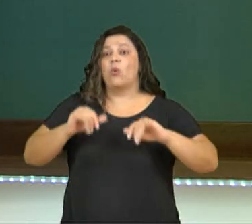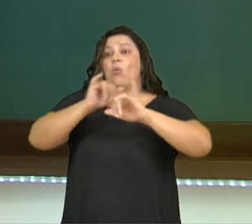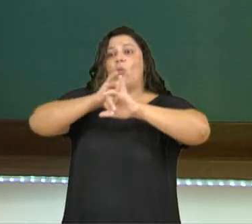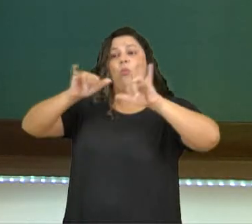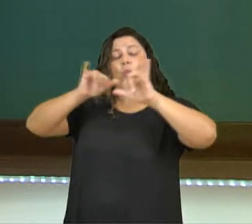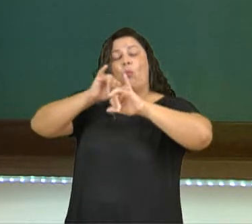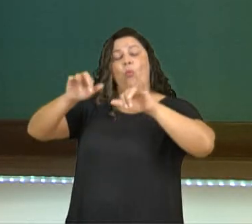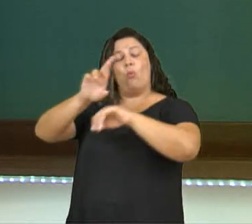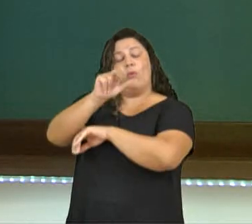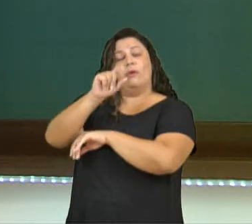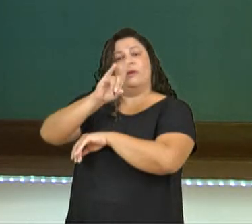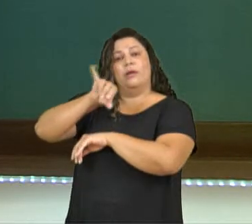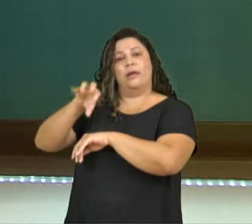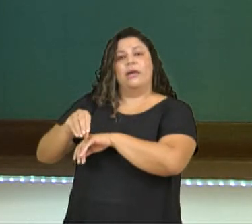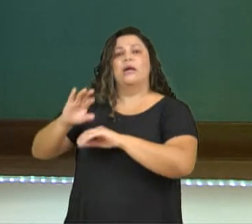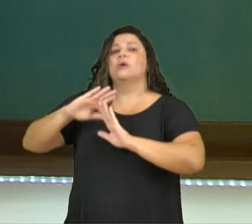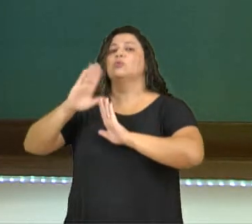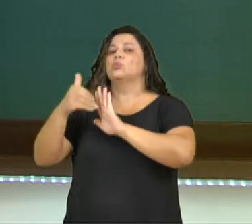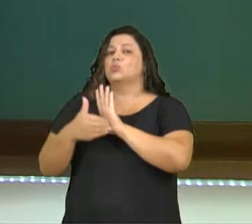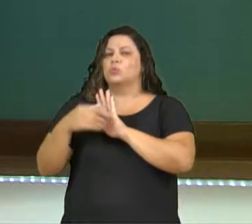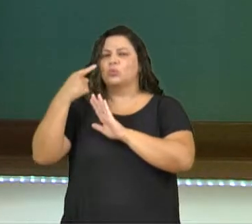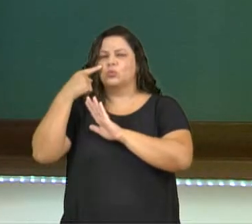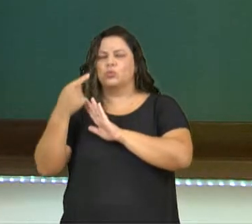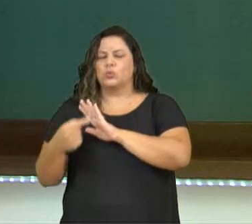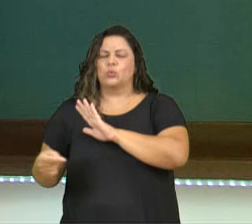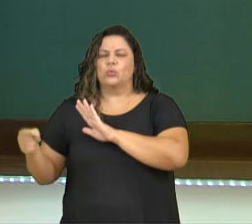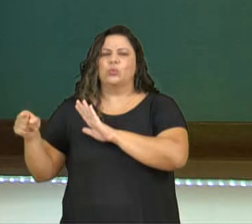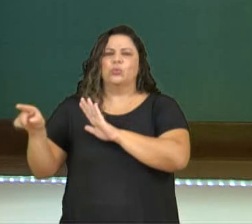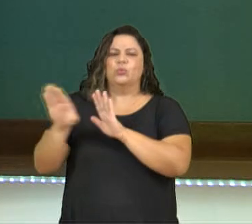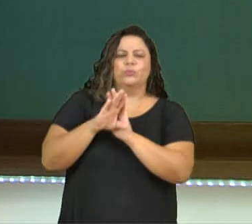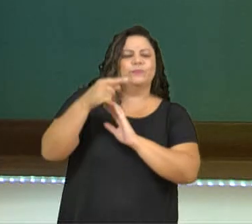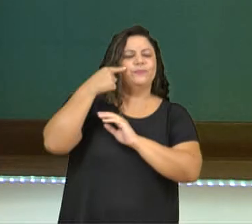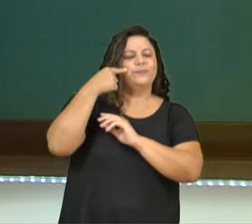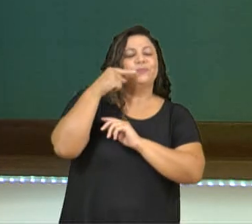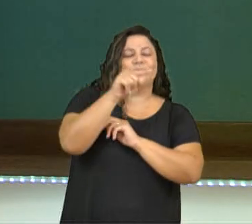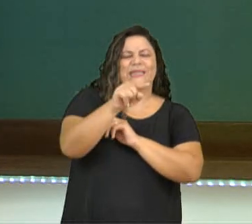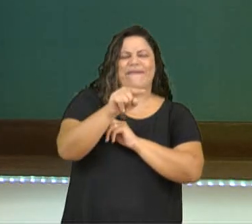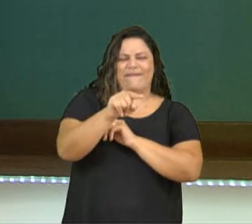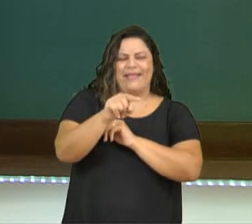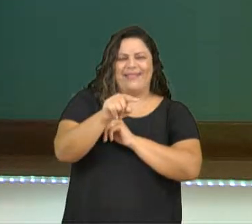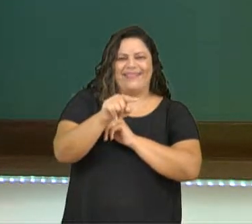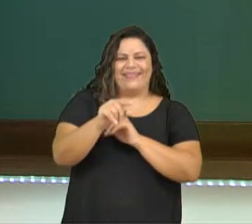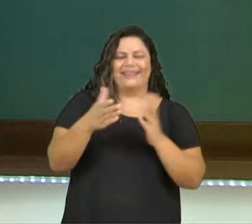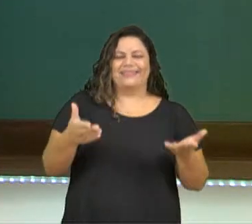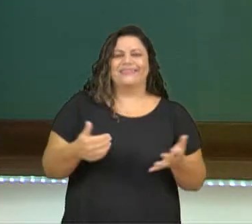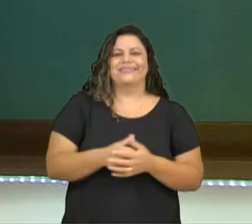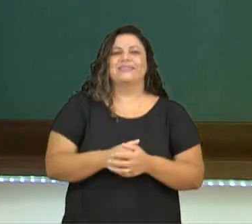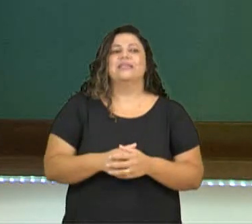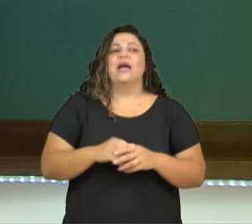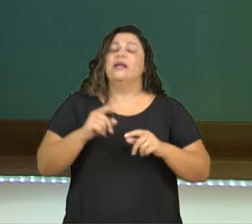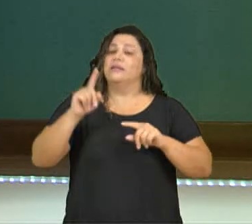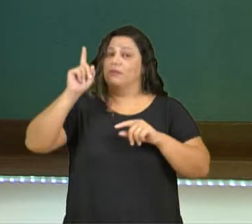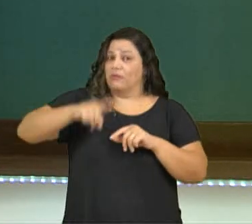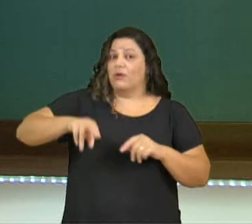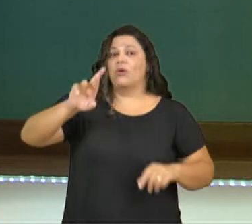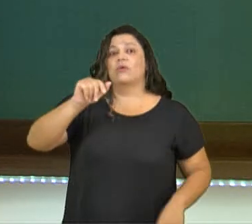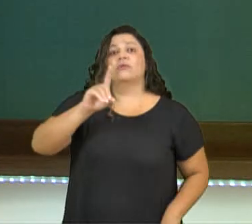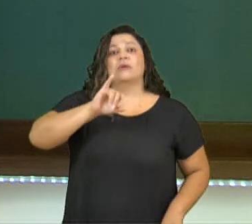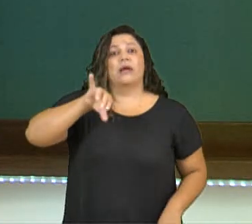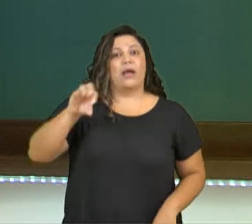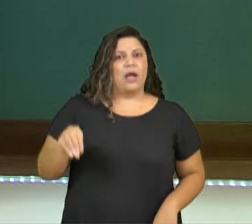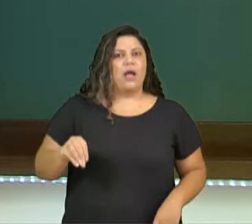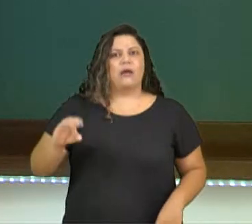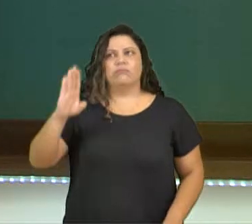com que tudo aquilo chegue até o consumidor final. E isto quer dizer que o rádio tem um